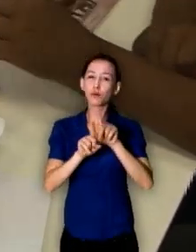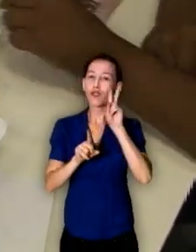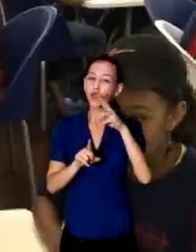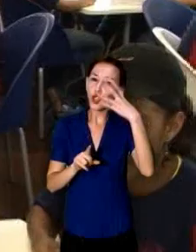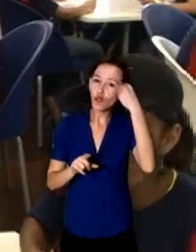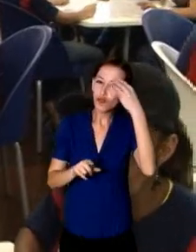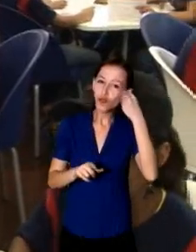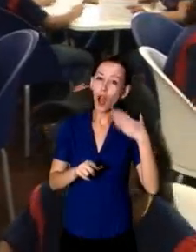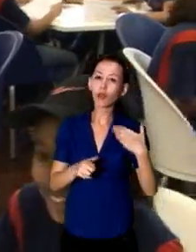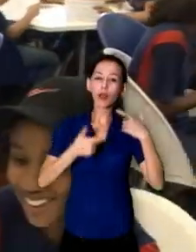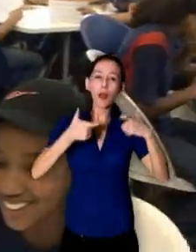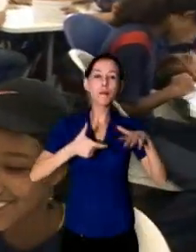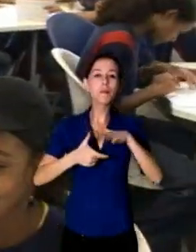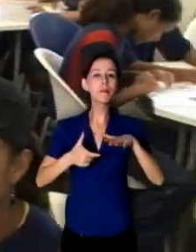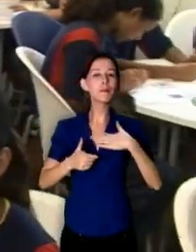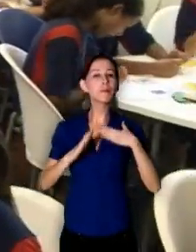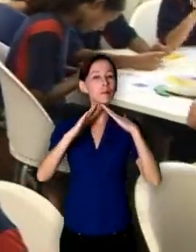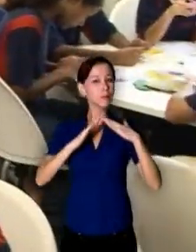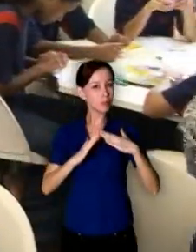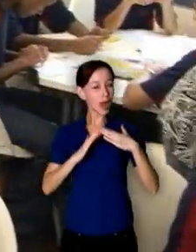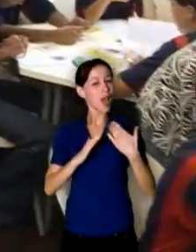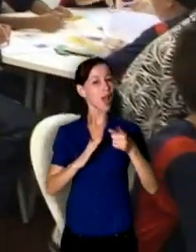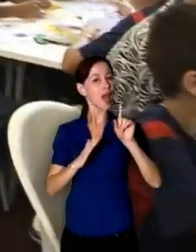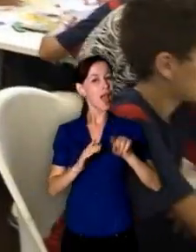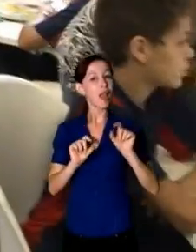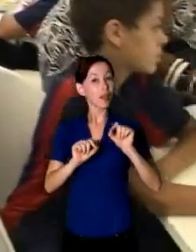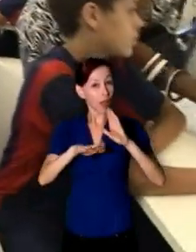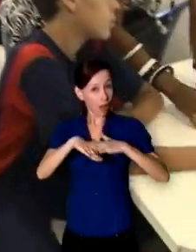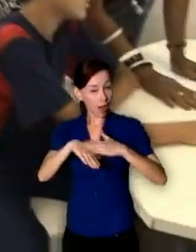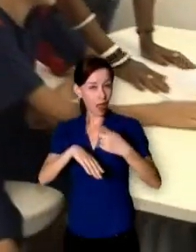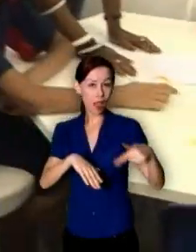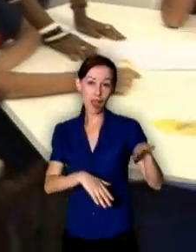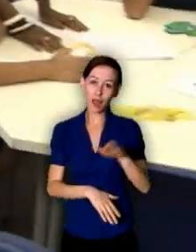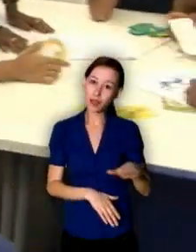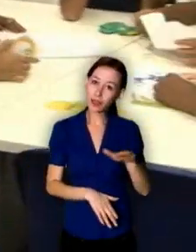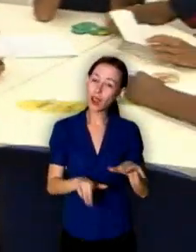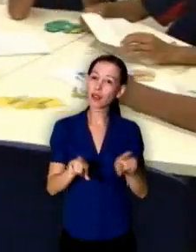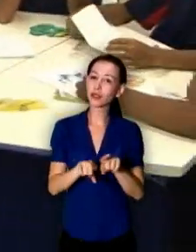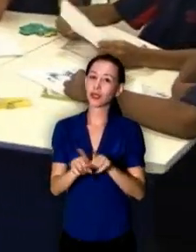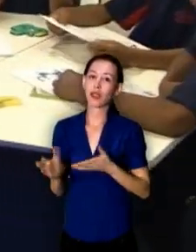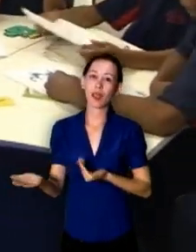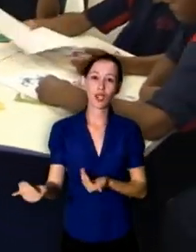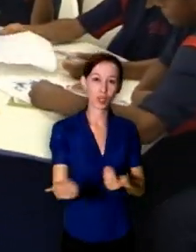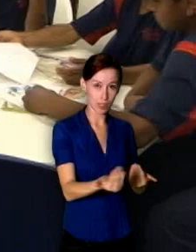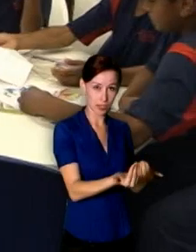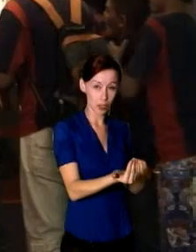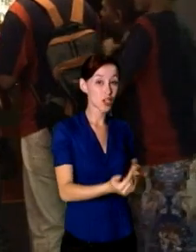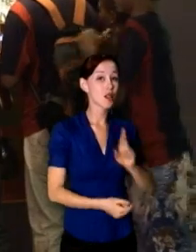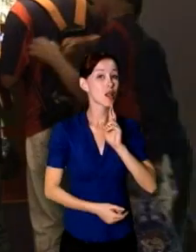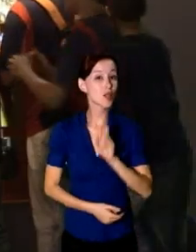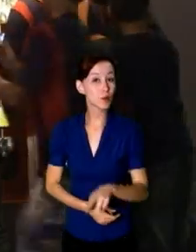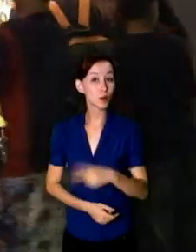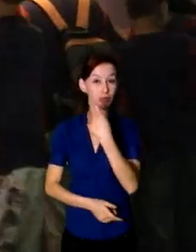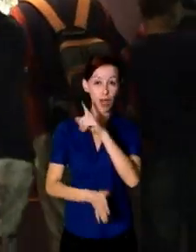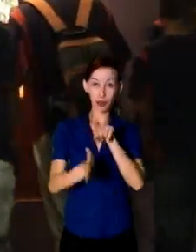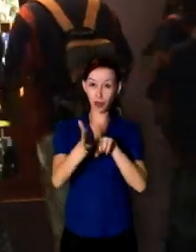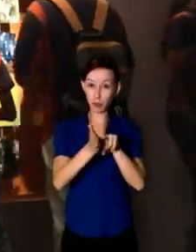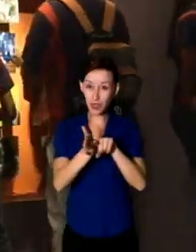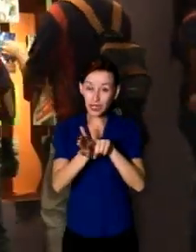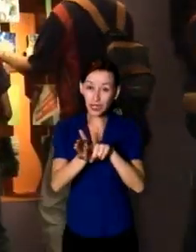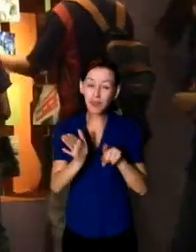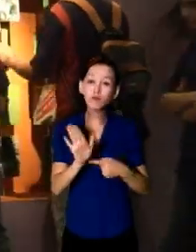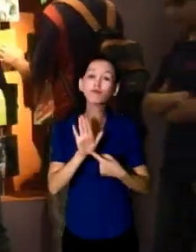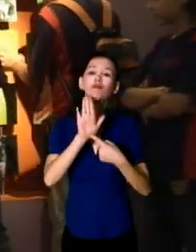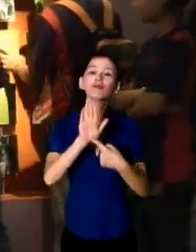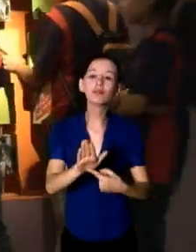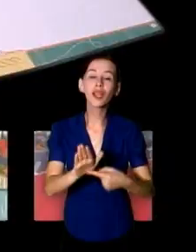bairro são algumas das atividades desenvolvidas pelas crianças e adolescentes. O resultado da pesquisa é apresentado